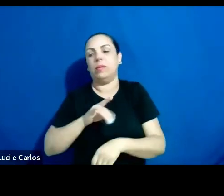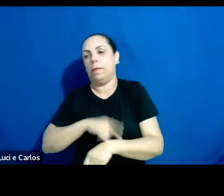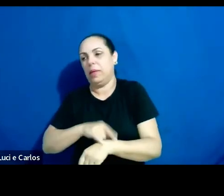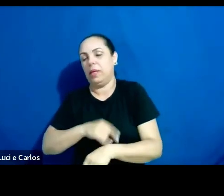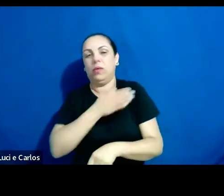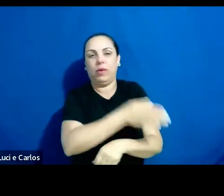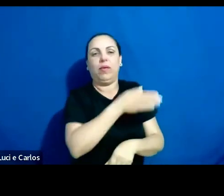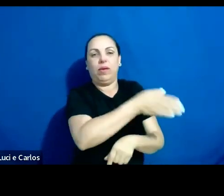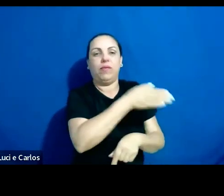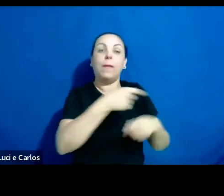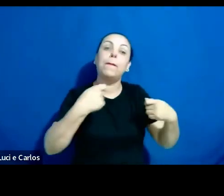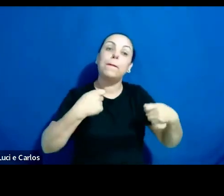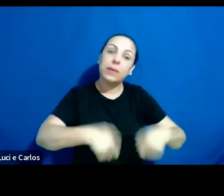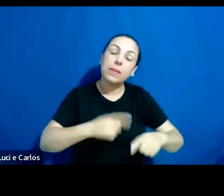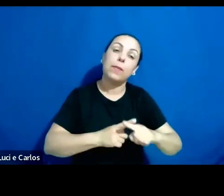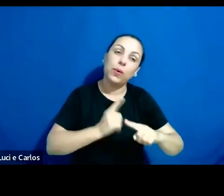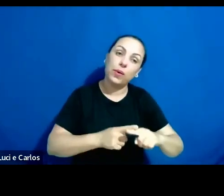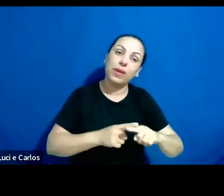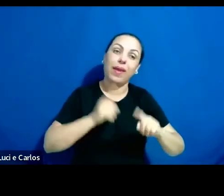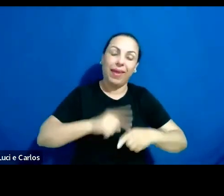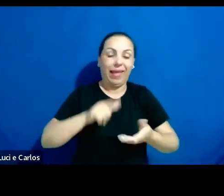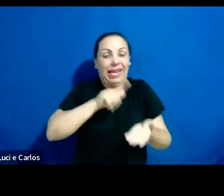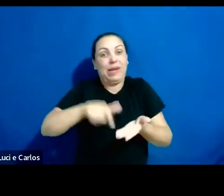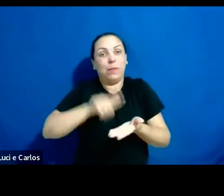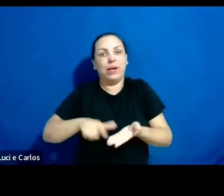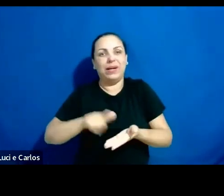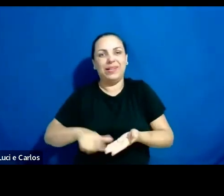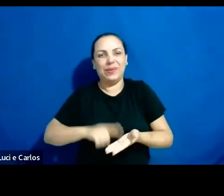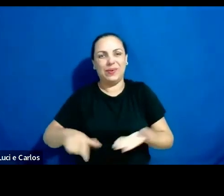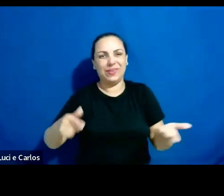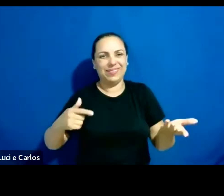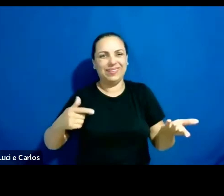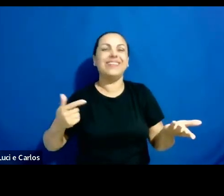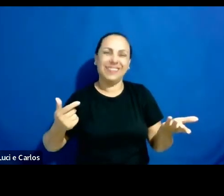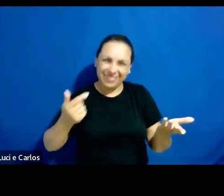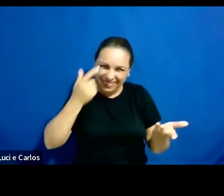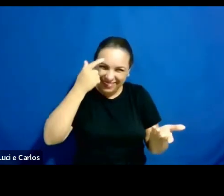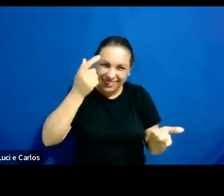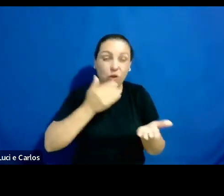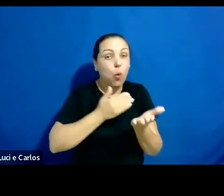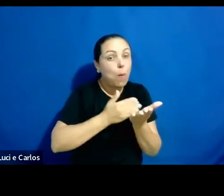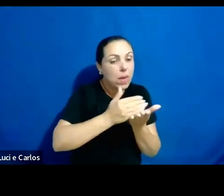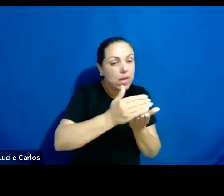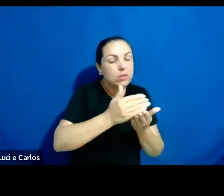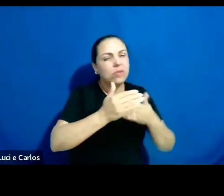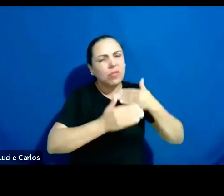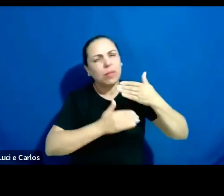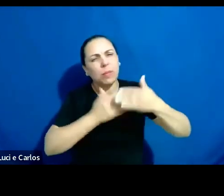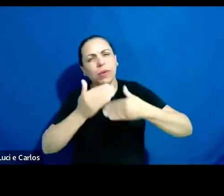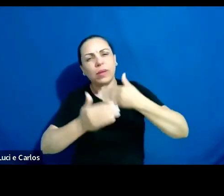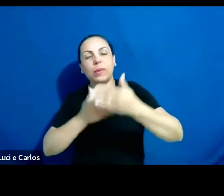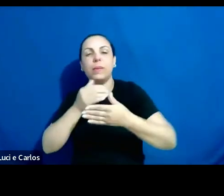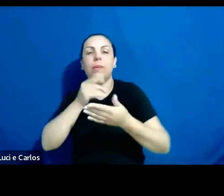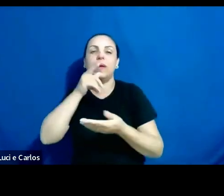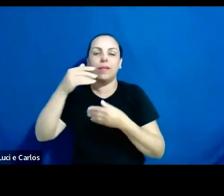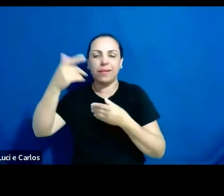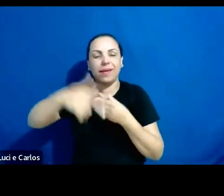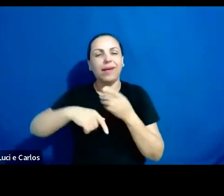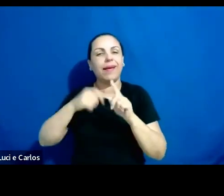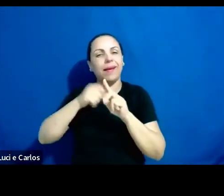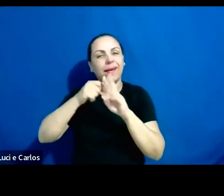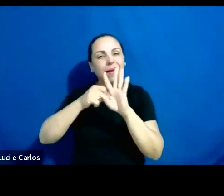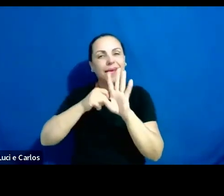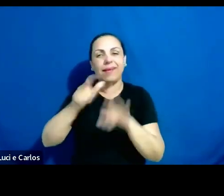Ok? Pensa nisso. A pergunta que eu te faço agora para encerrar. Qual é